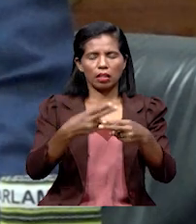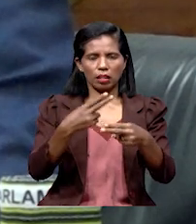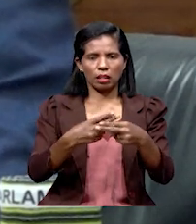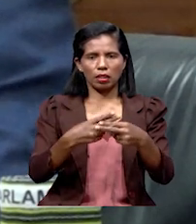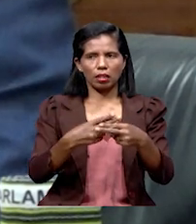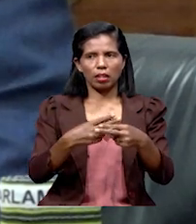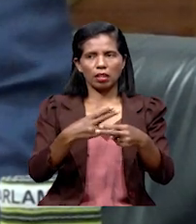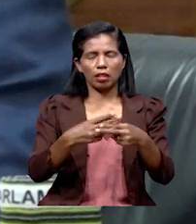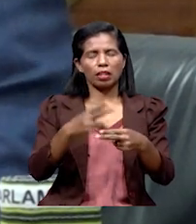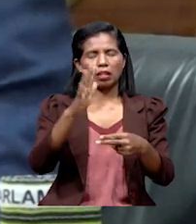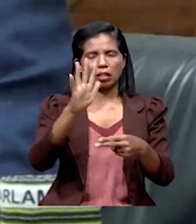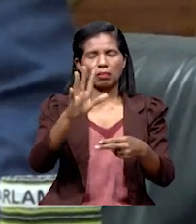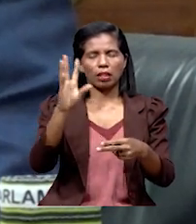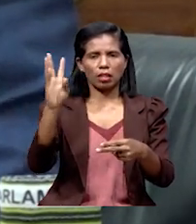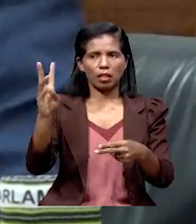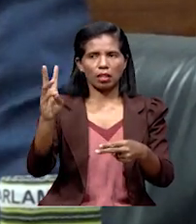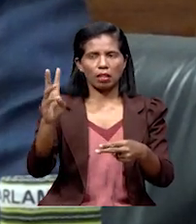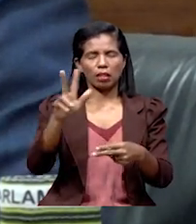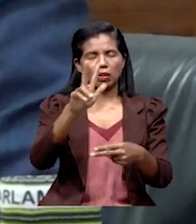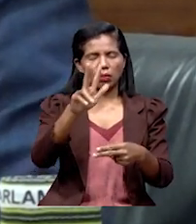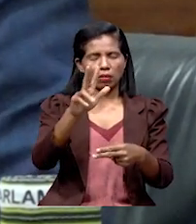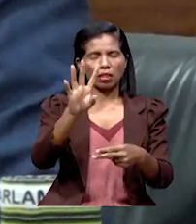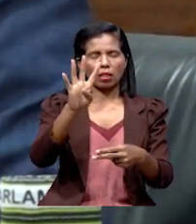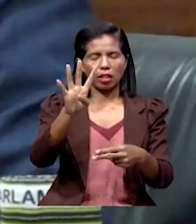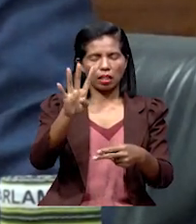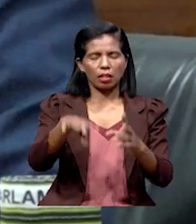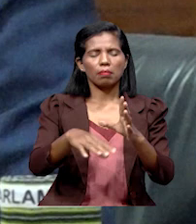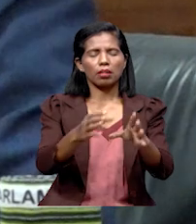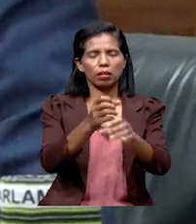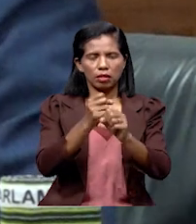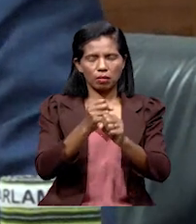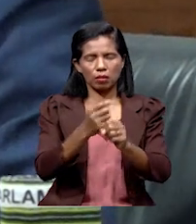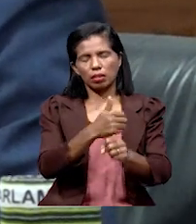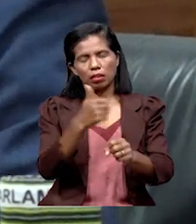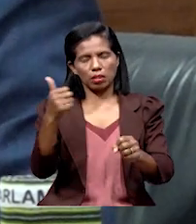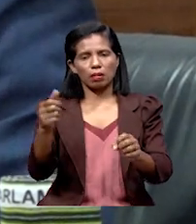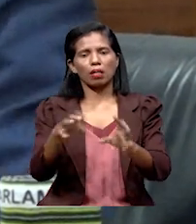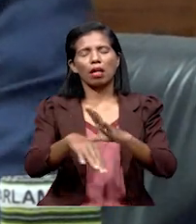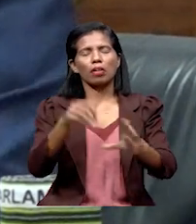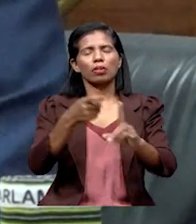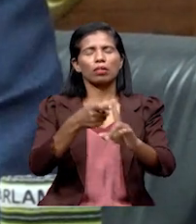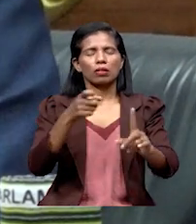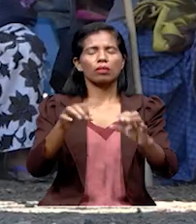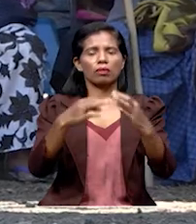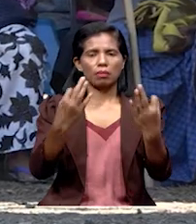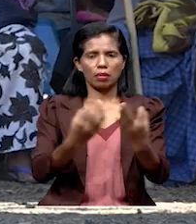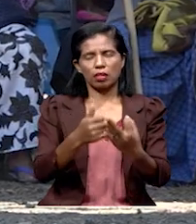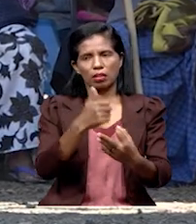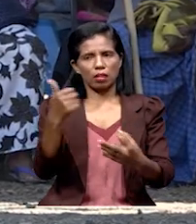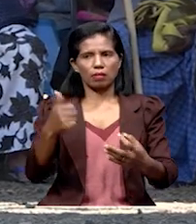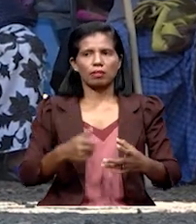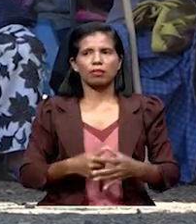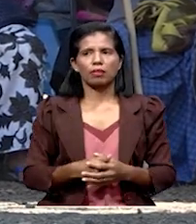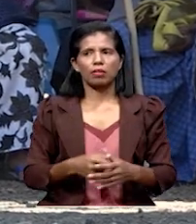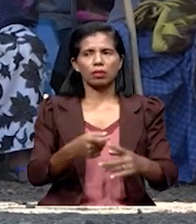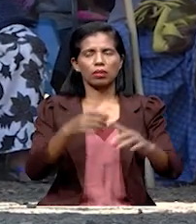to na lima ne ne be na tolu na hat maksimum tamba sir seluk ne saiti ona usi umakain ne bahari fal umakain seluk ona. Leusi Conselho